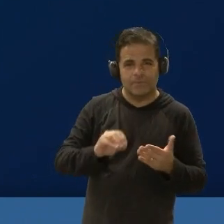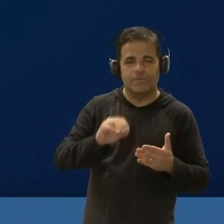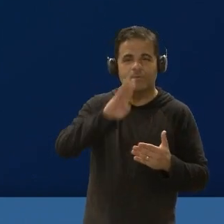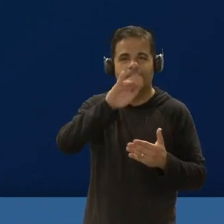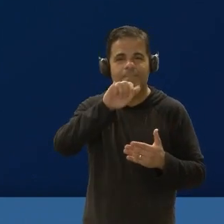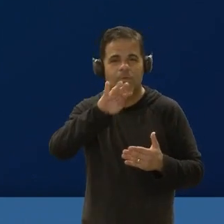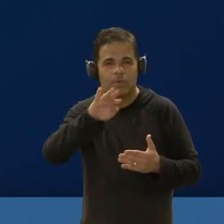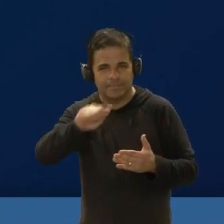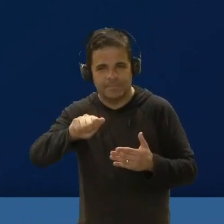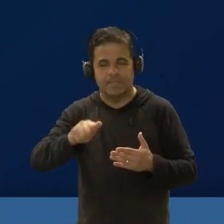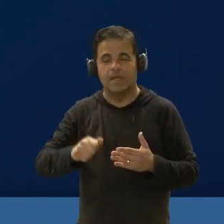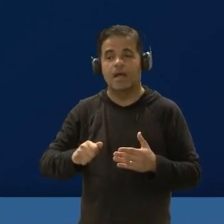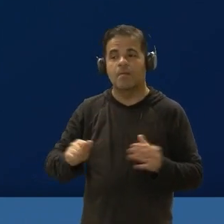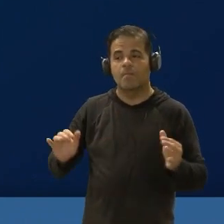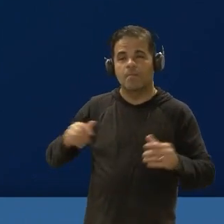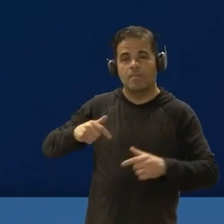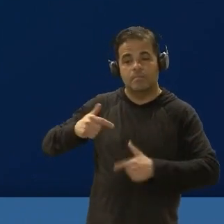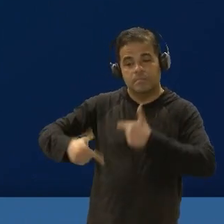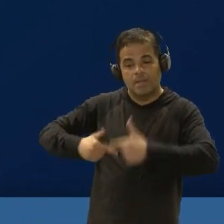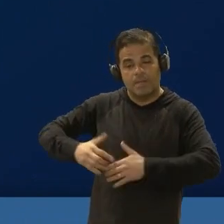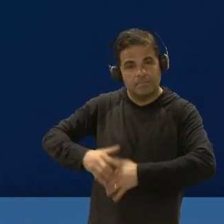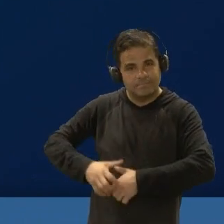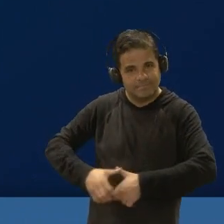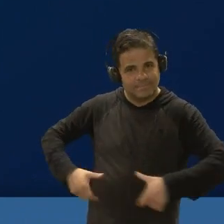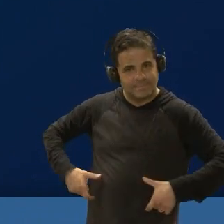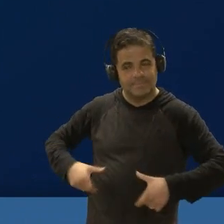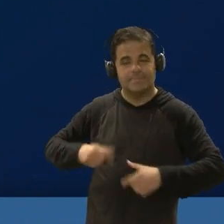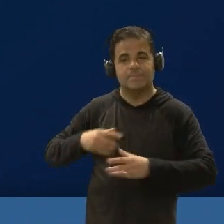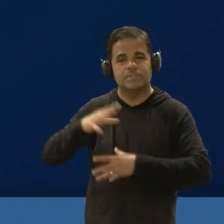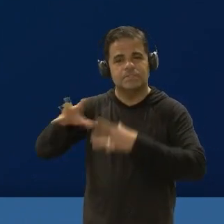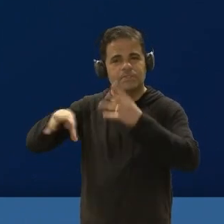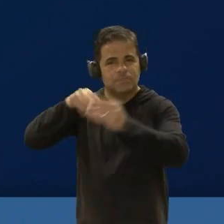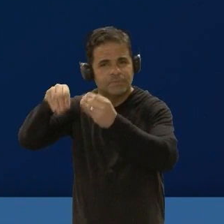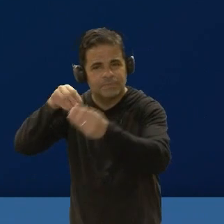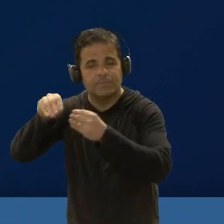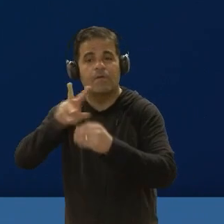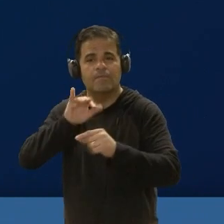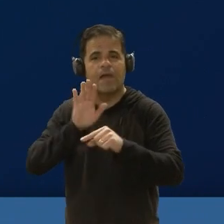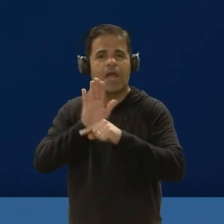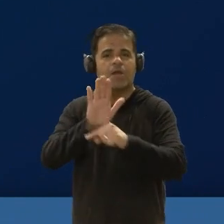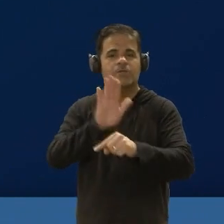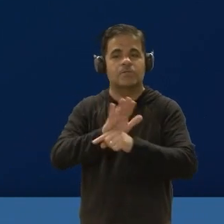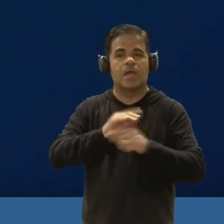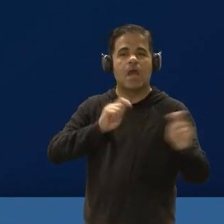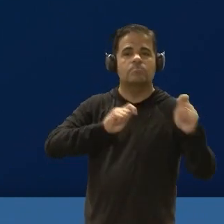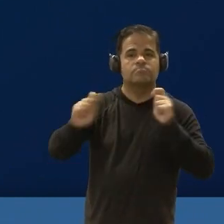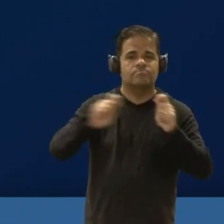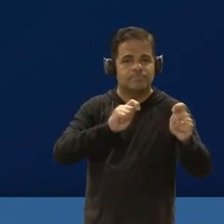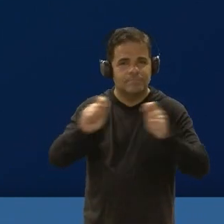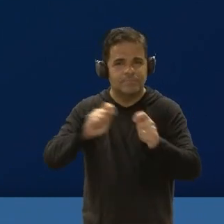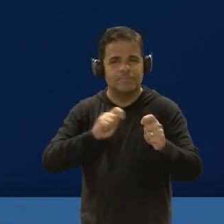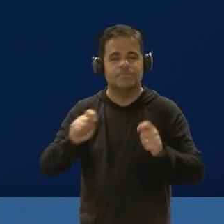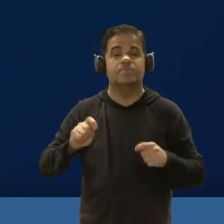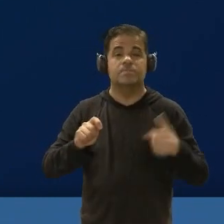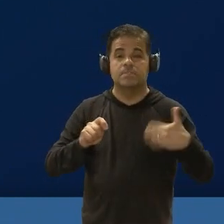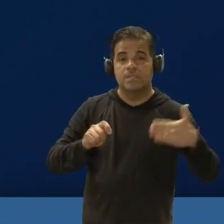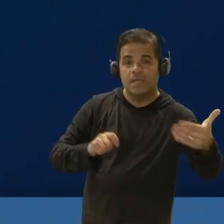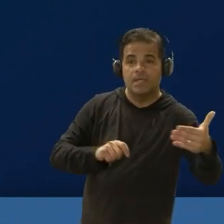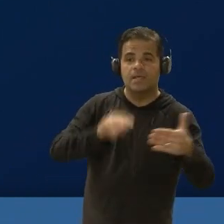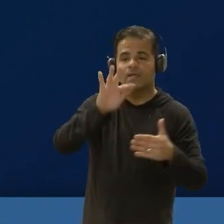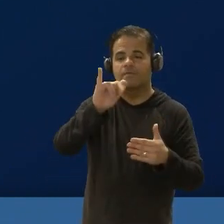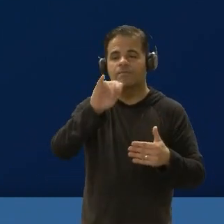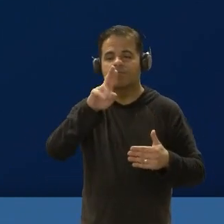a formação de substâncias que vão ajudar no controle glicêmico. Essas fibras